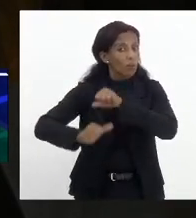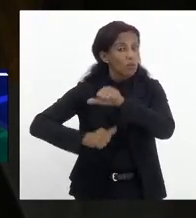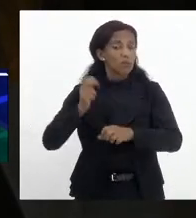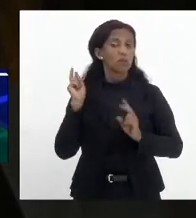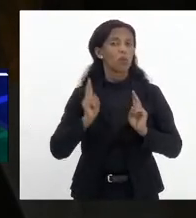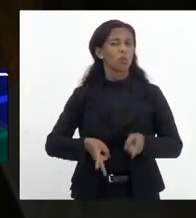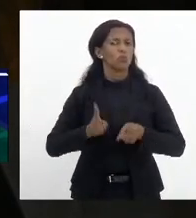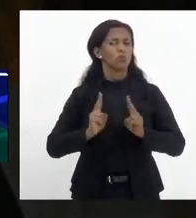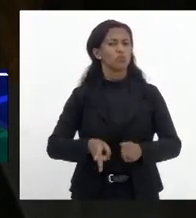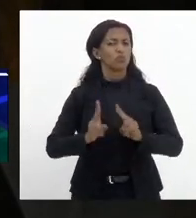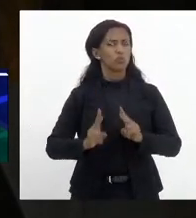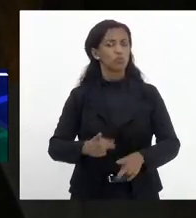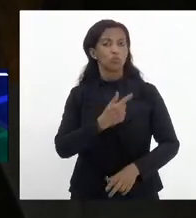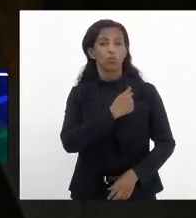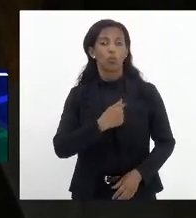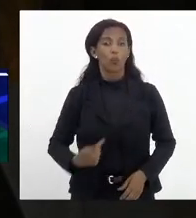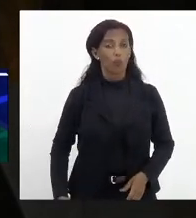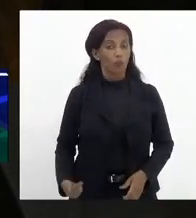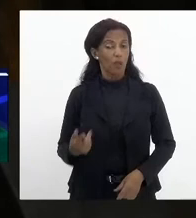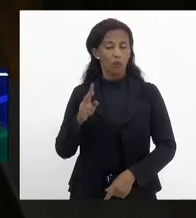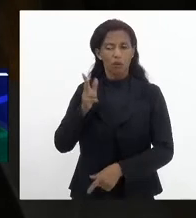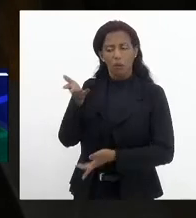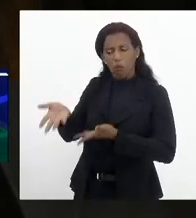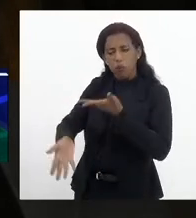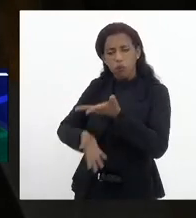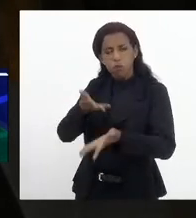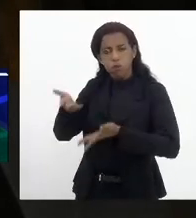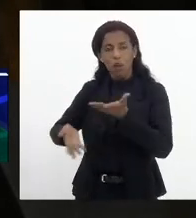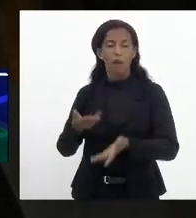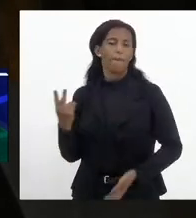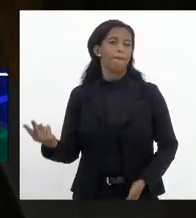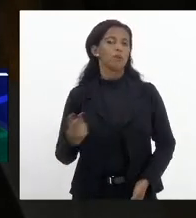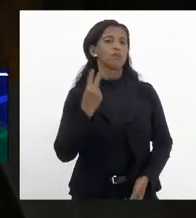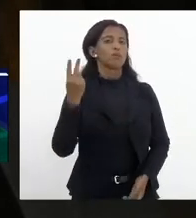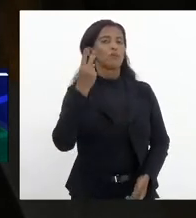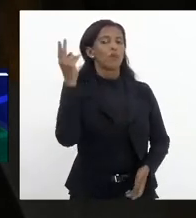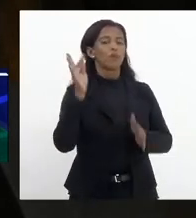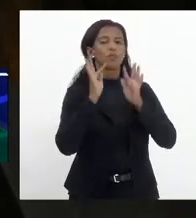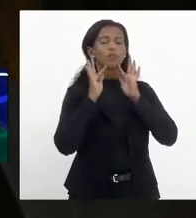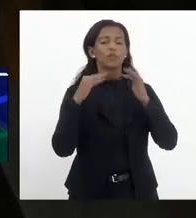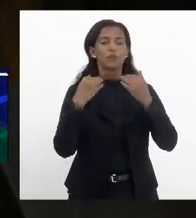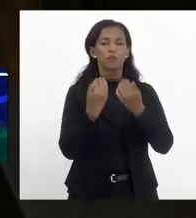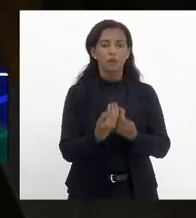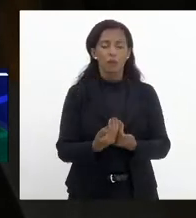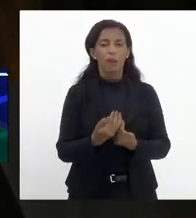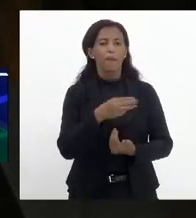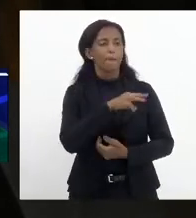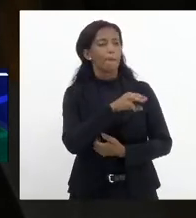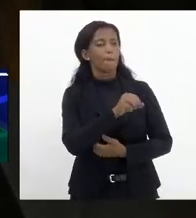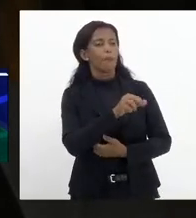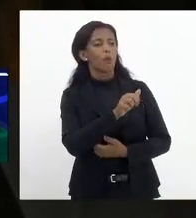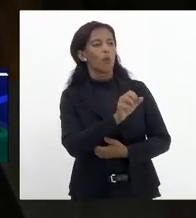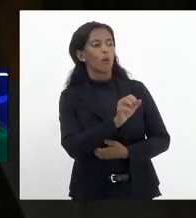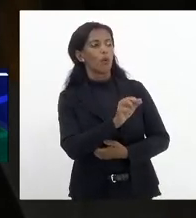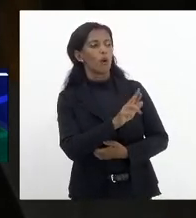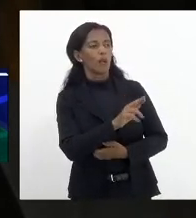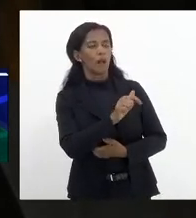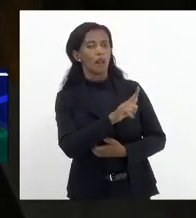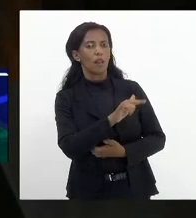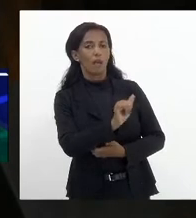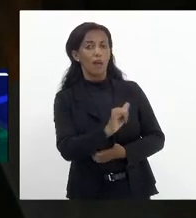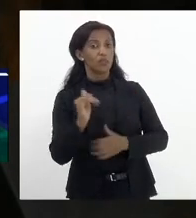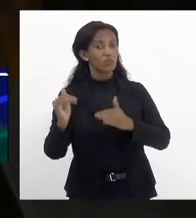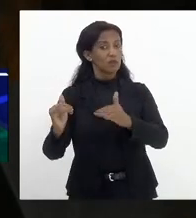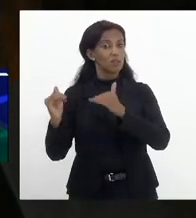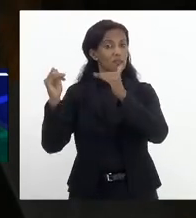continue. Um governo que preza pelos valores da família, pela moralidade e, acima de